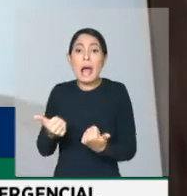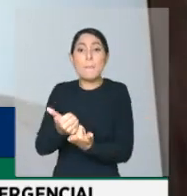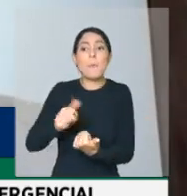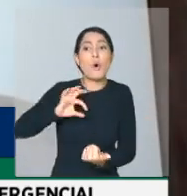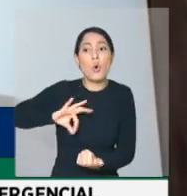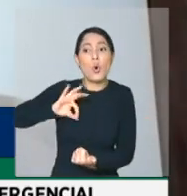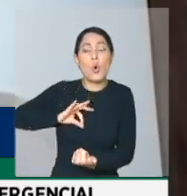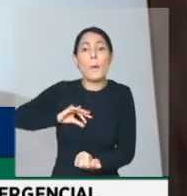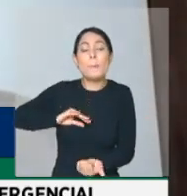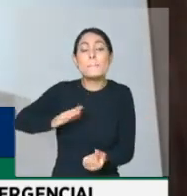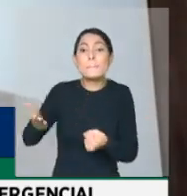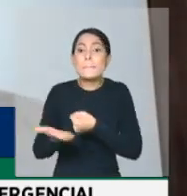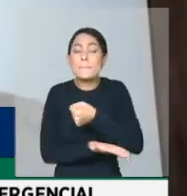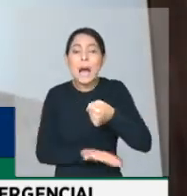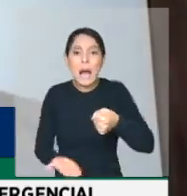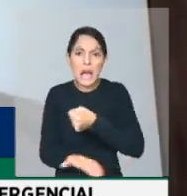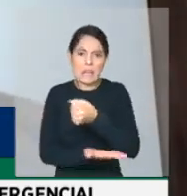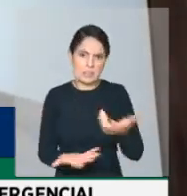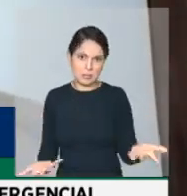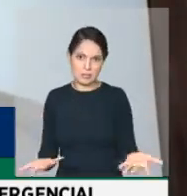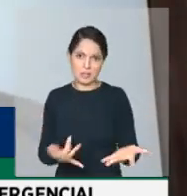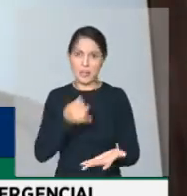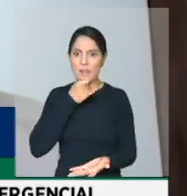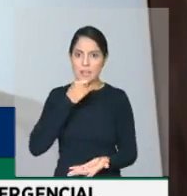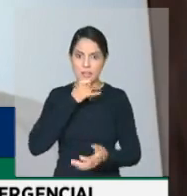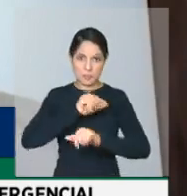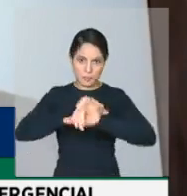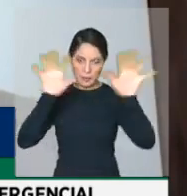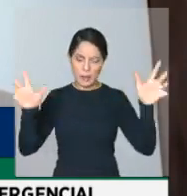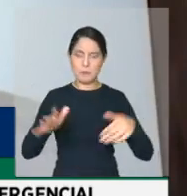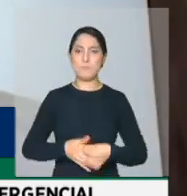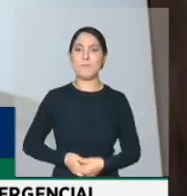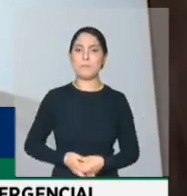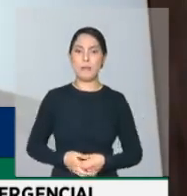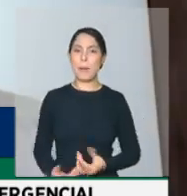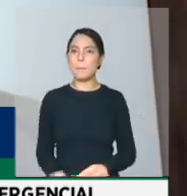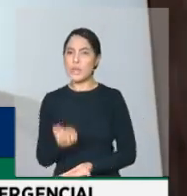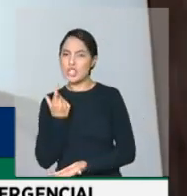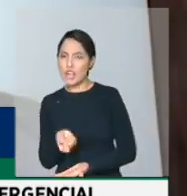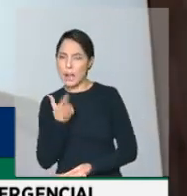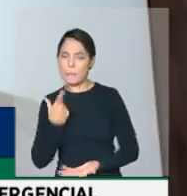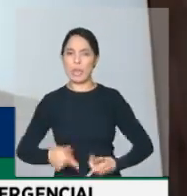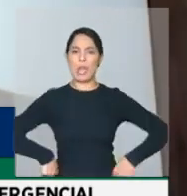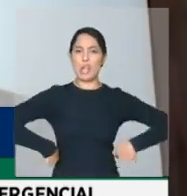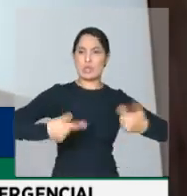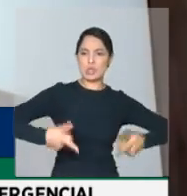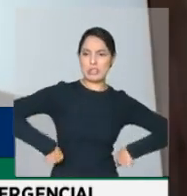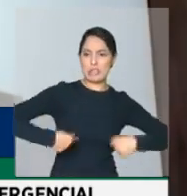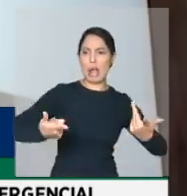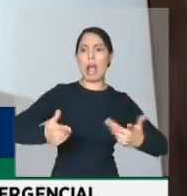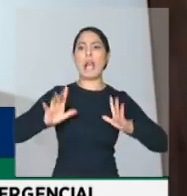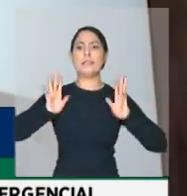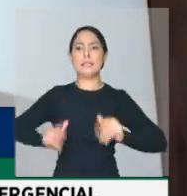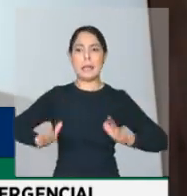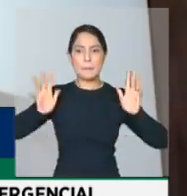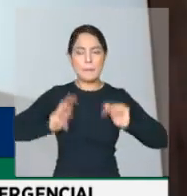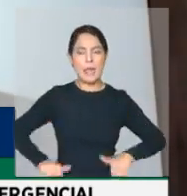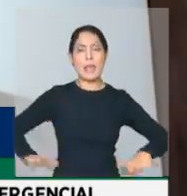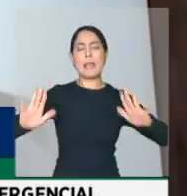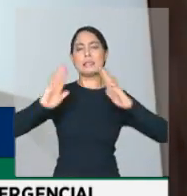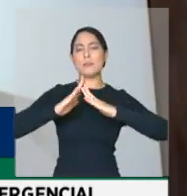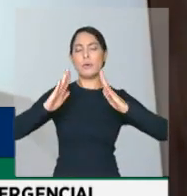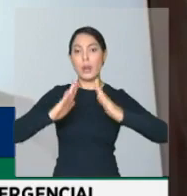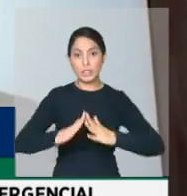tais como gastos com alimentação, medicamentos, higiene e moradia, e a maioria desses